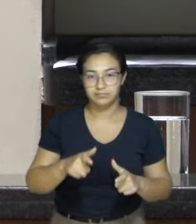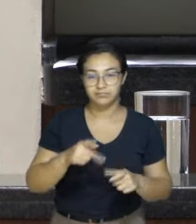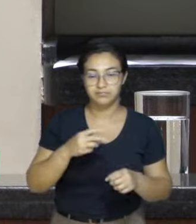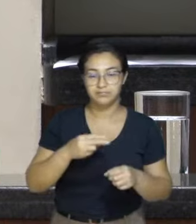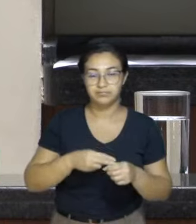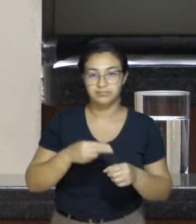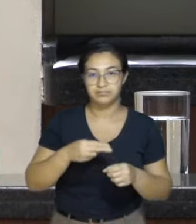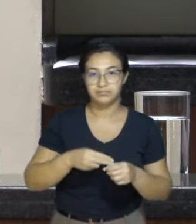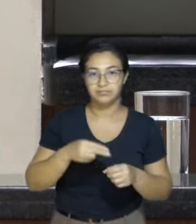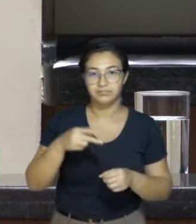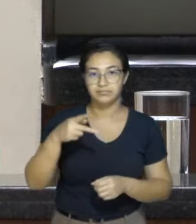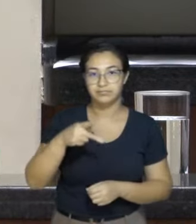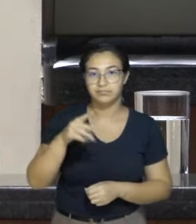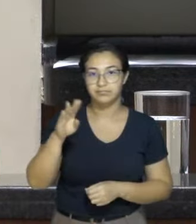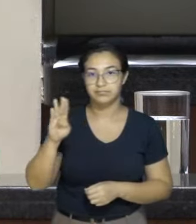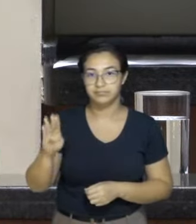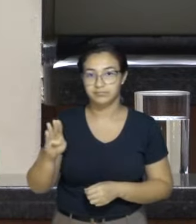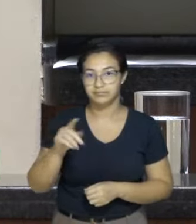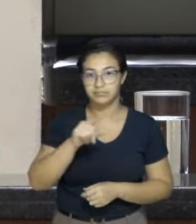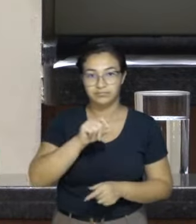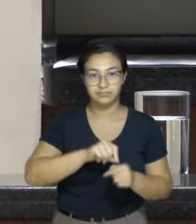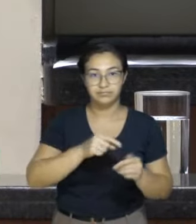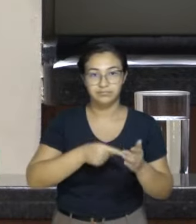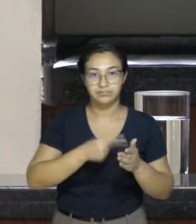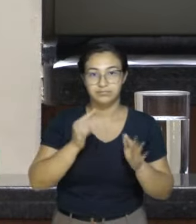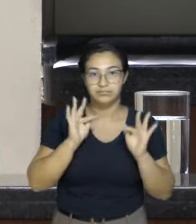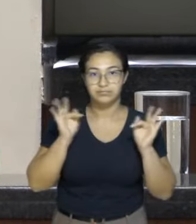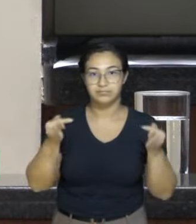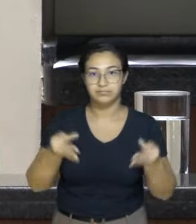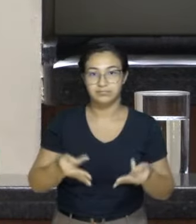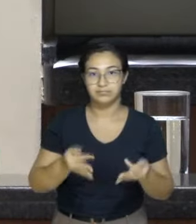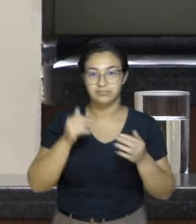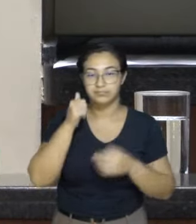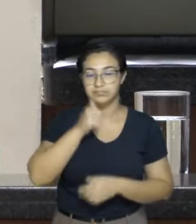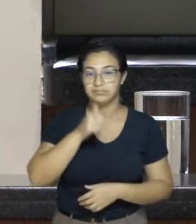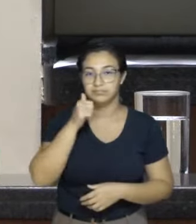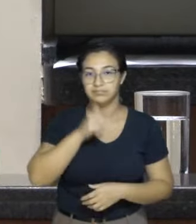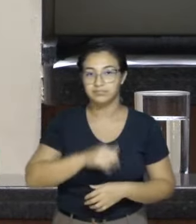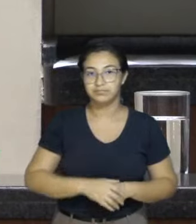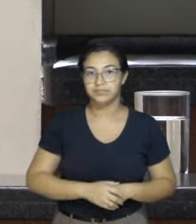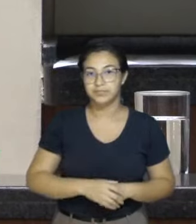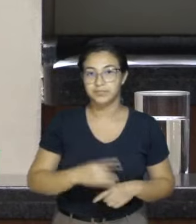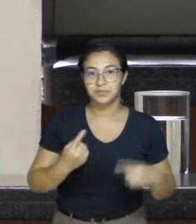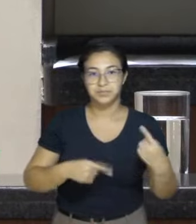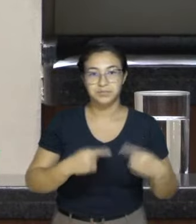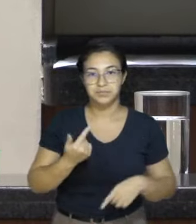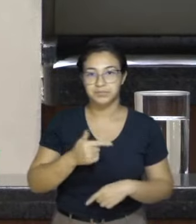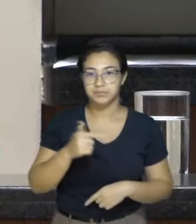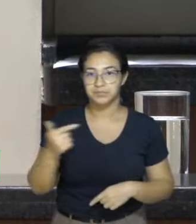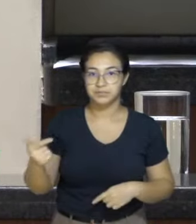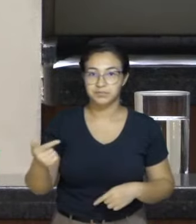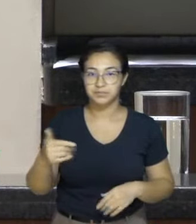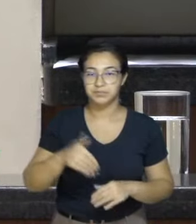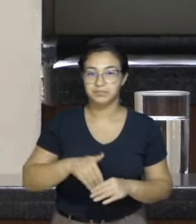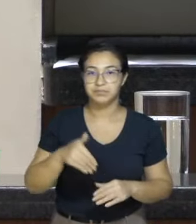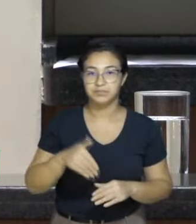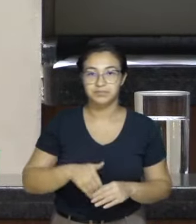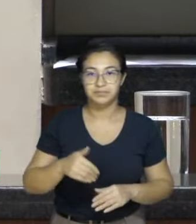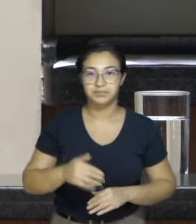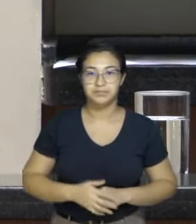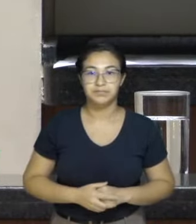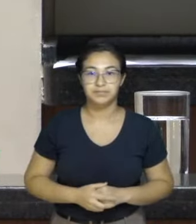Isabel Helena Martins, pela realização do primeiro Fórum da Mulher, em discussão. Não havendo quem queira discutir, em votação, deputados que